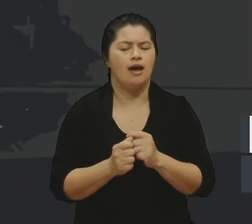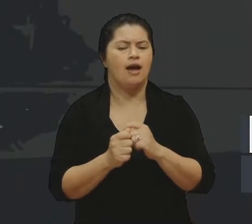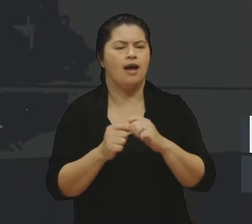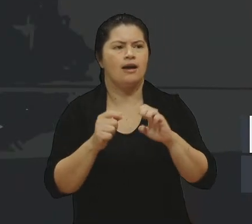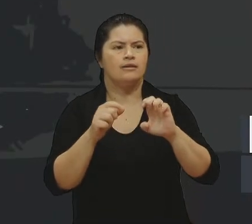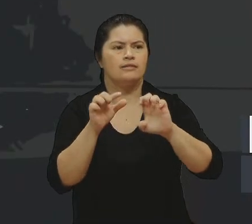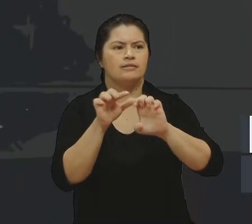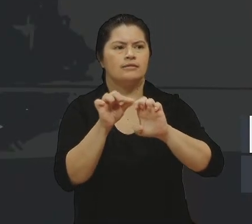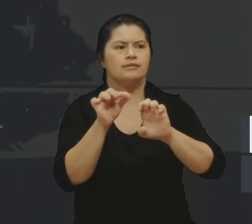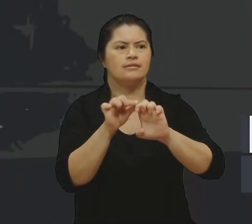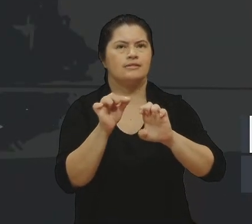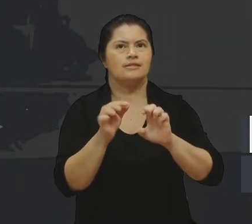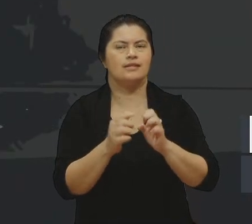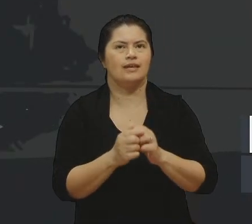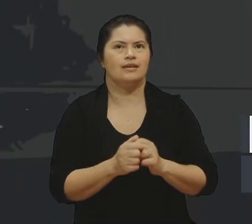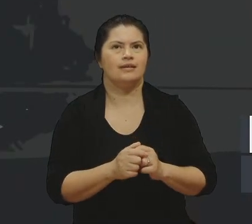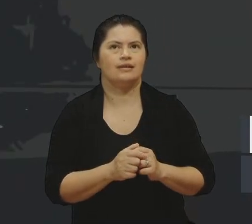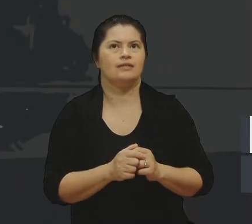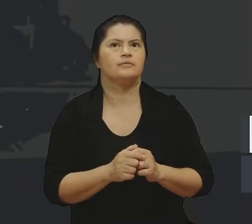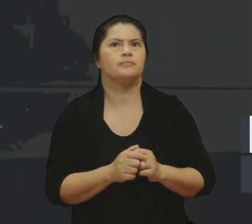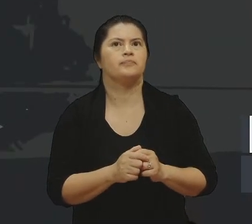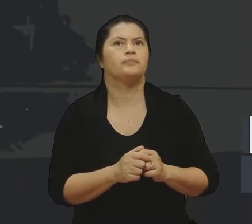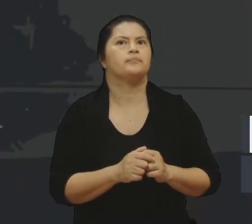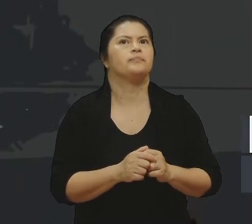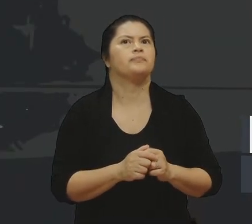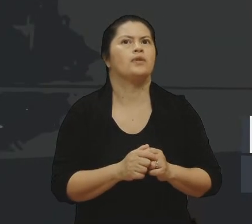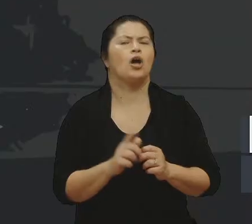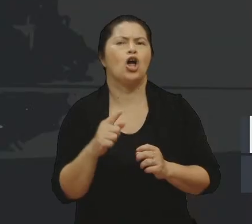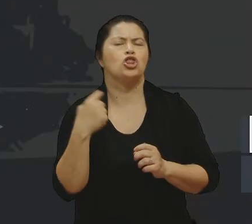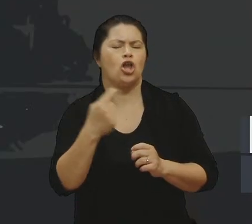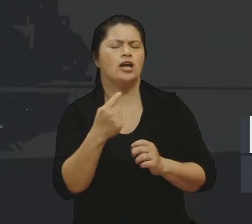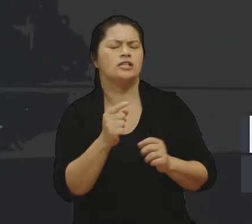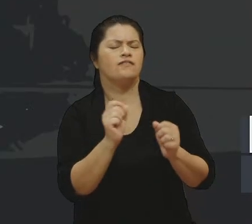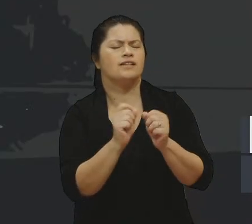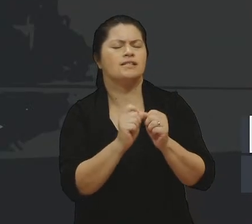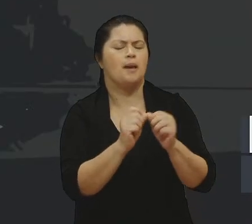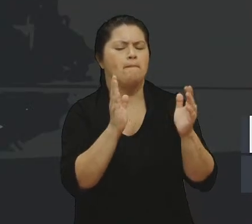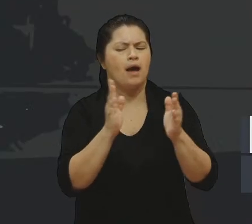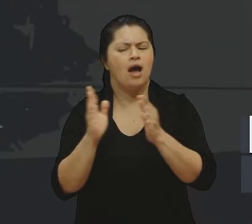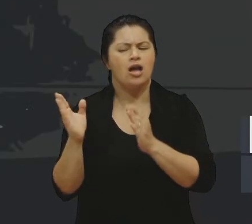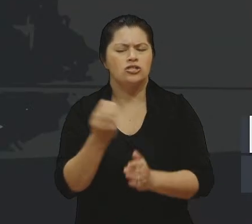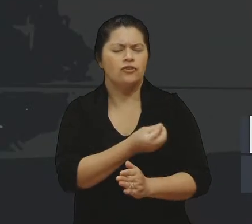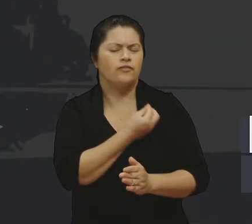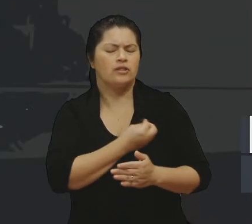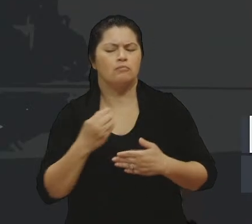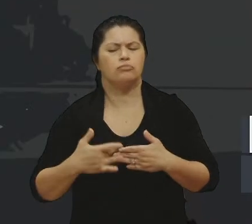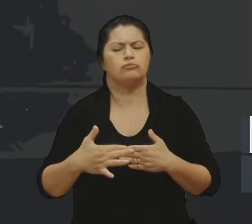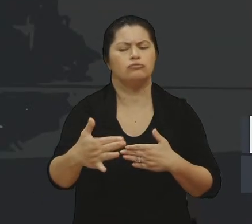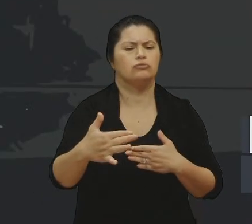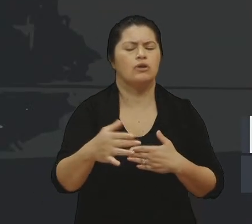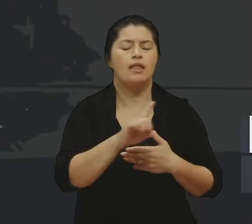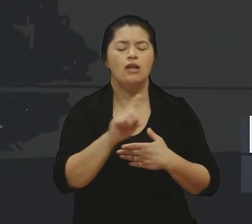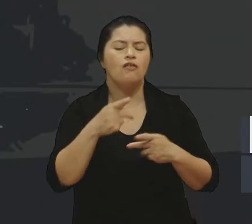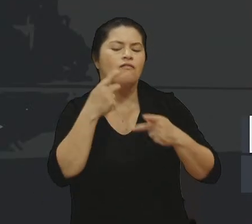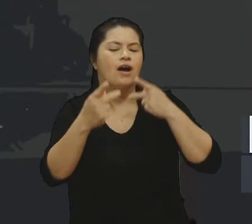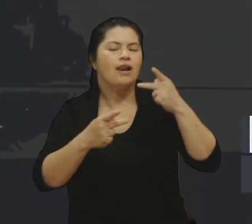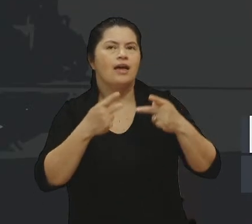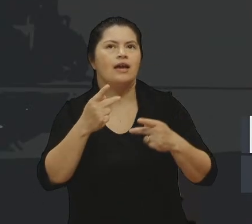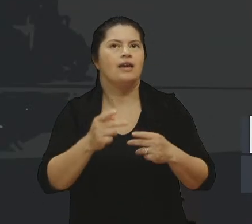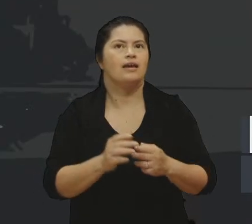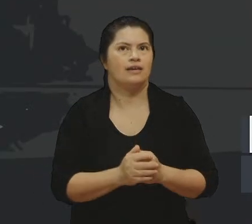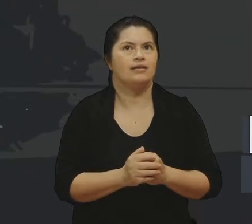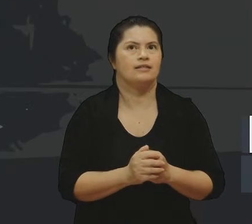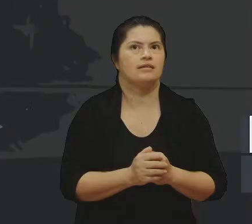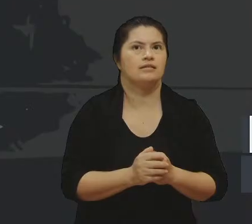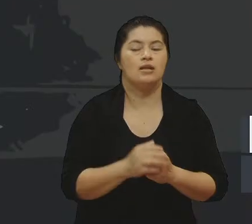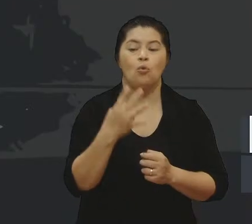de um CNPJ hoje, né? Ou seja, eu trabalhei a maior parte da minha vida, eu não falei para vocês, não falei especificamente isso, mas eu tenho 43